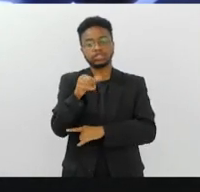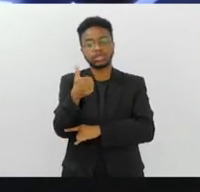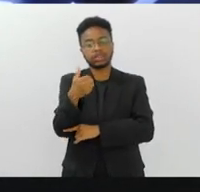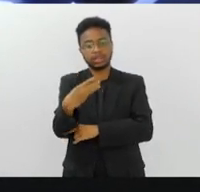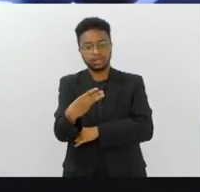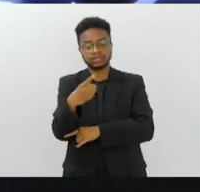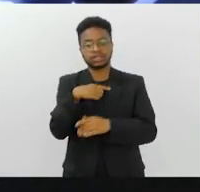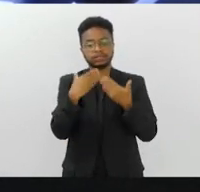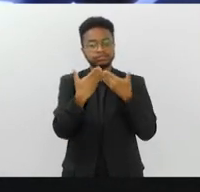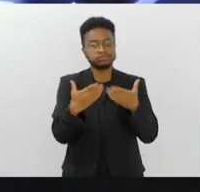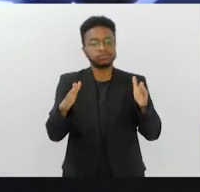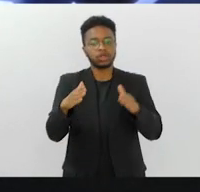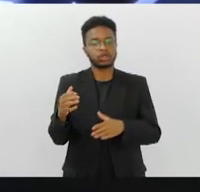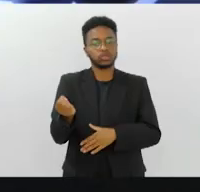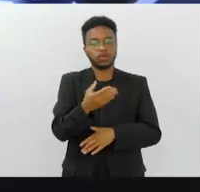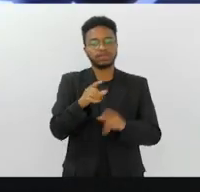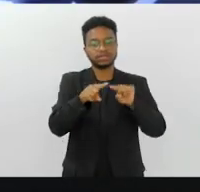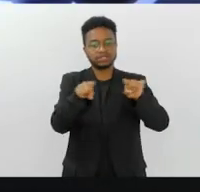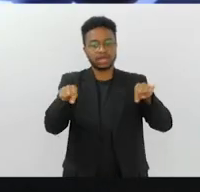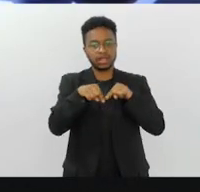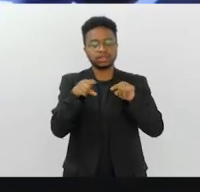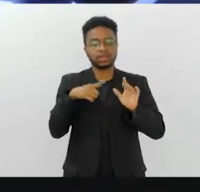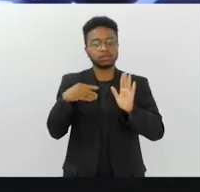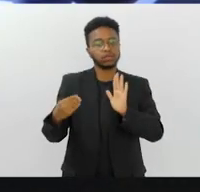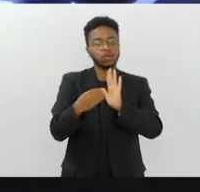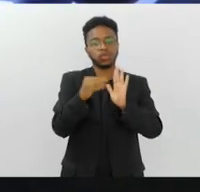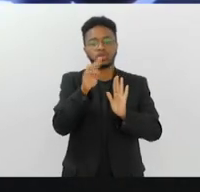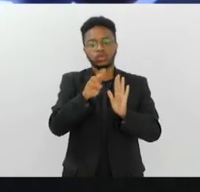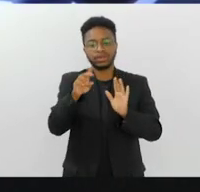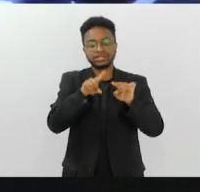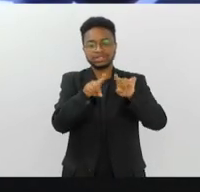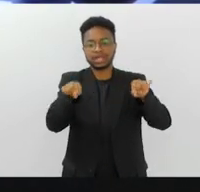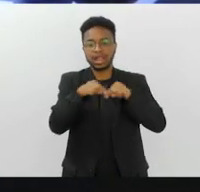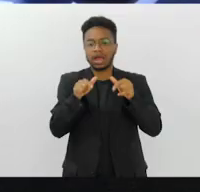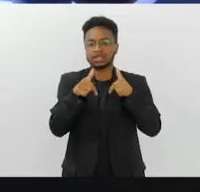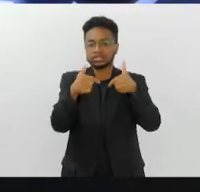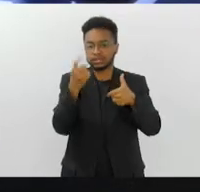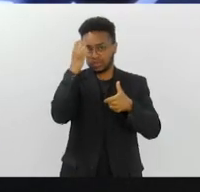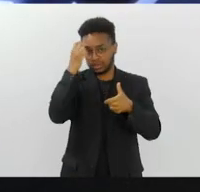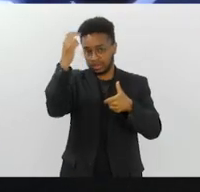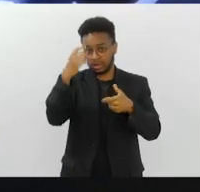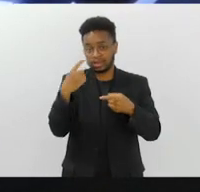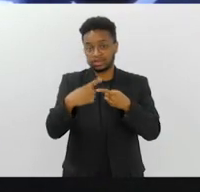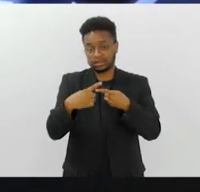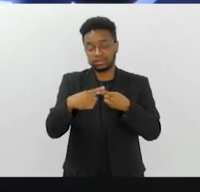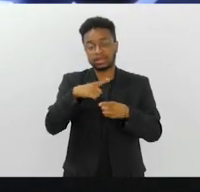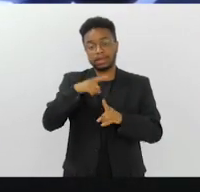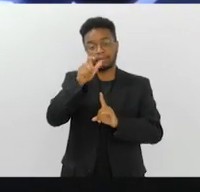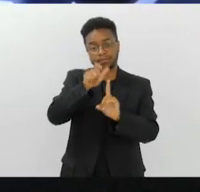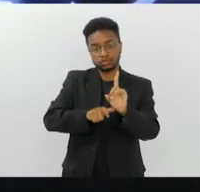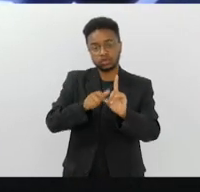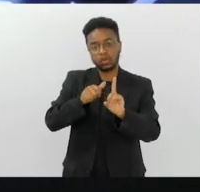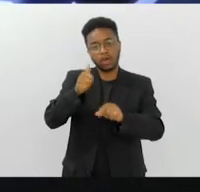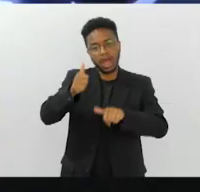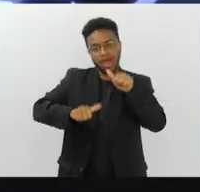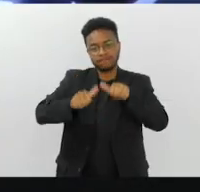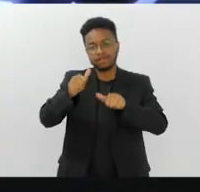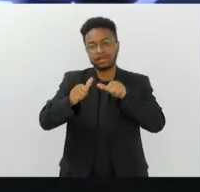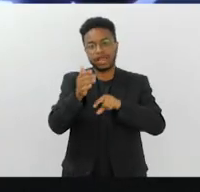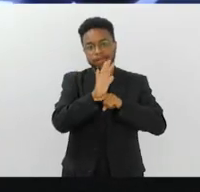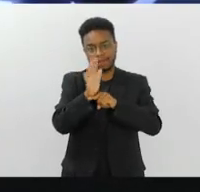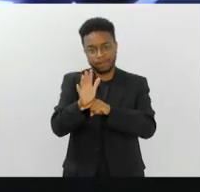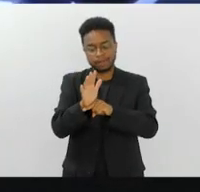inaugurando essa sala com um nome oficial que é sala de operações inteligência esse agente analista de imagem ele faz o primeiro